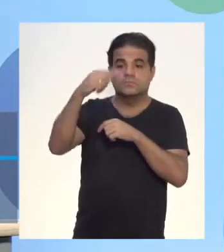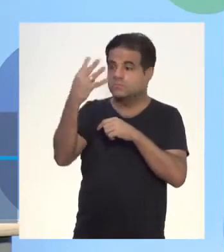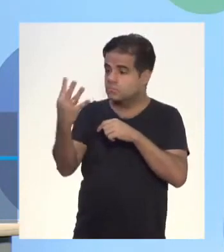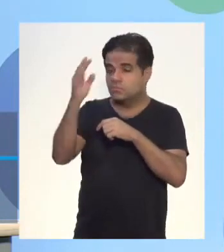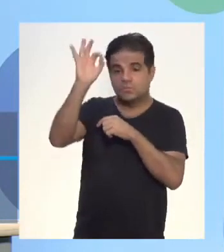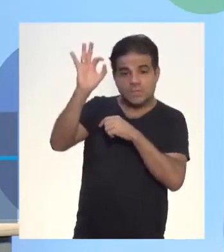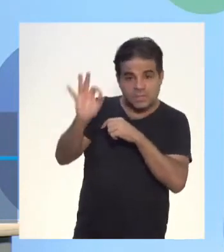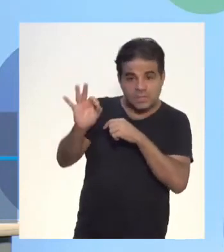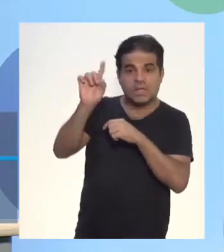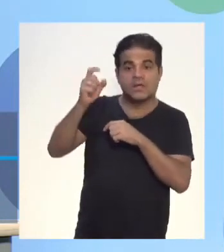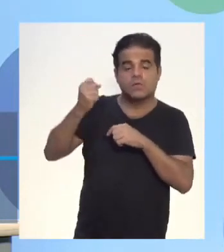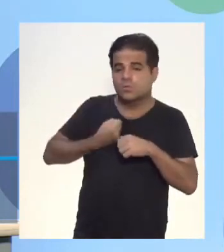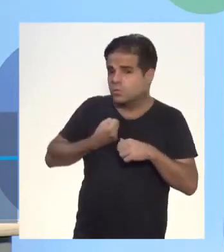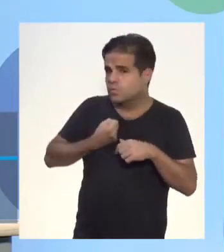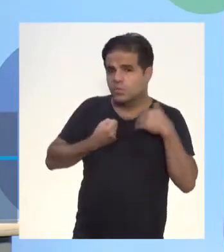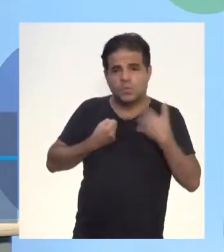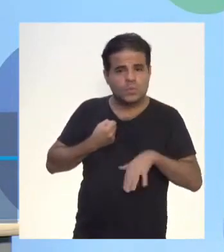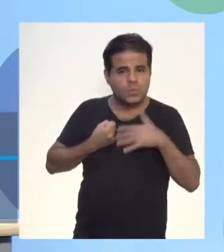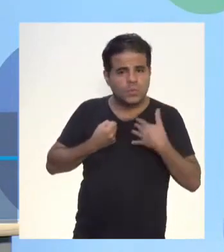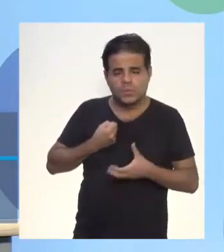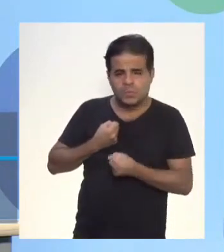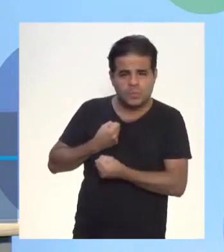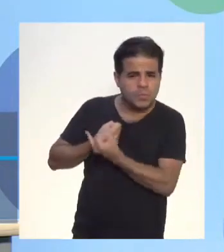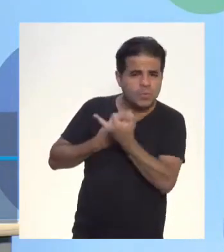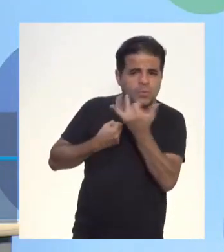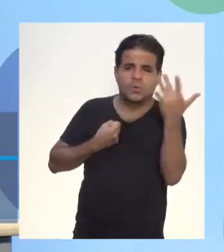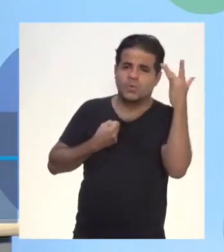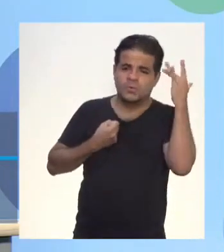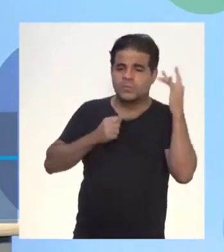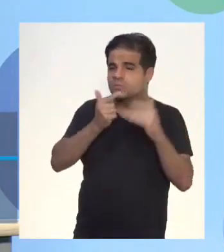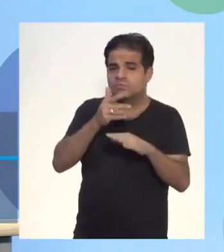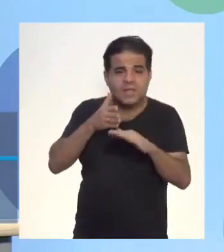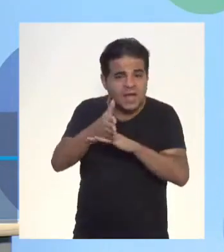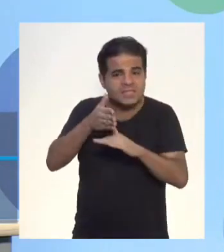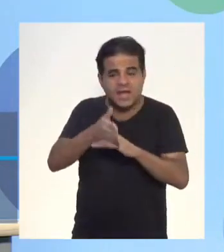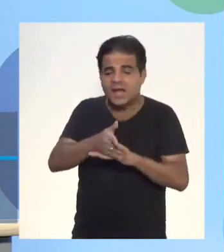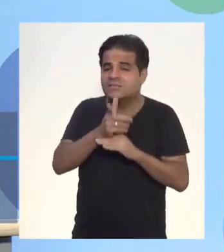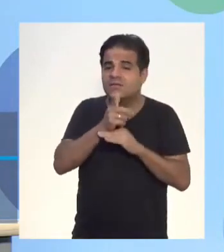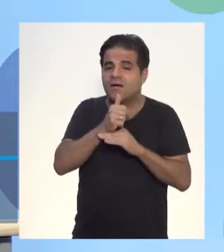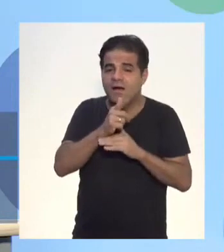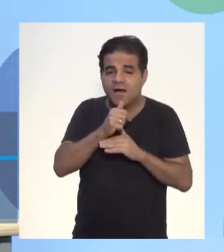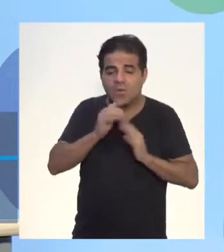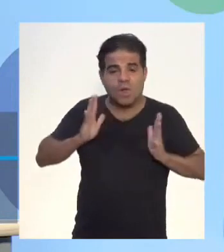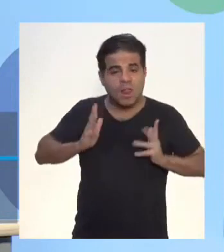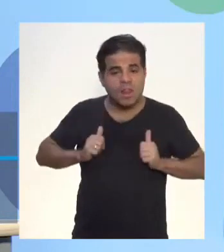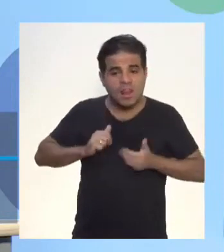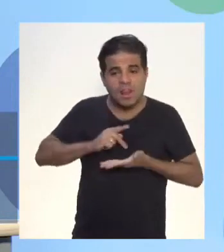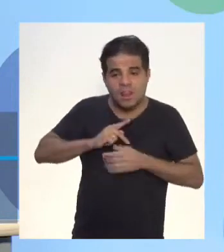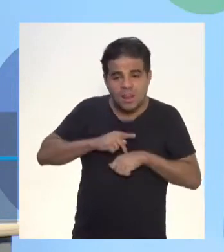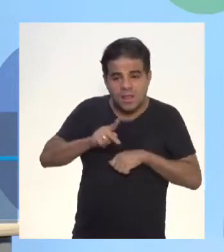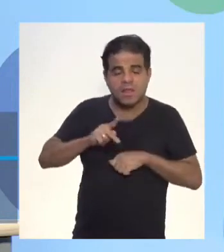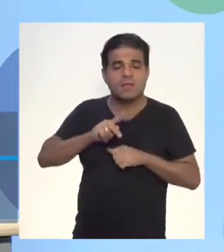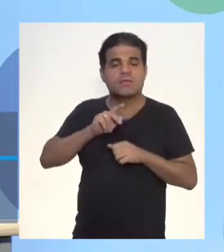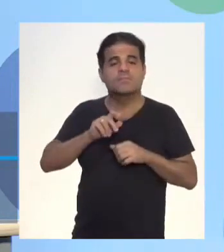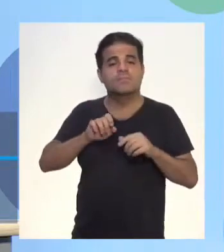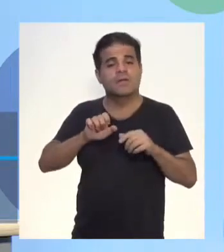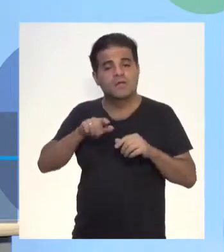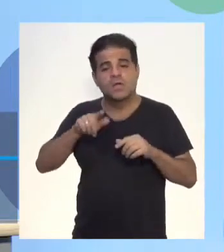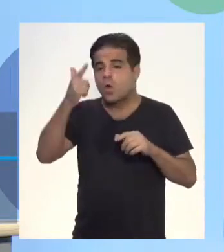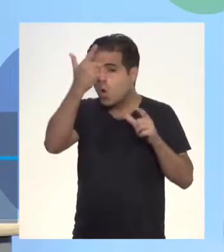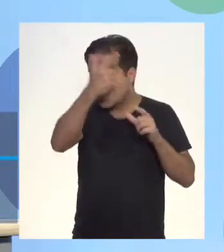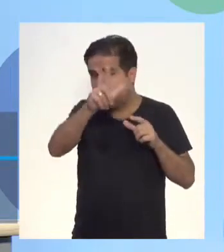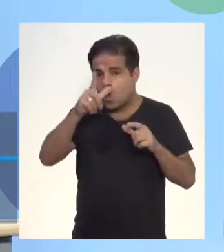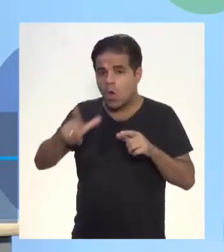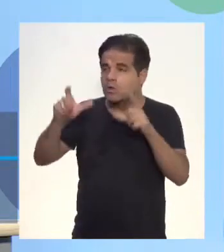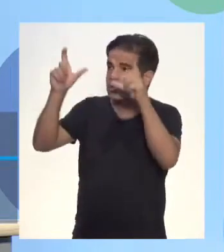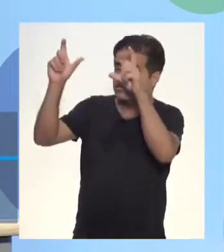81,4% é um número exorbitante de pessoas que não têm acesso à água encanada, a esgoto. Né? Já em